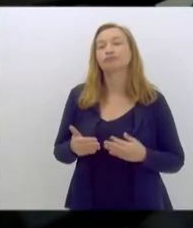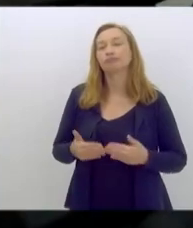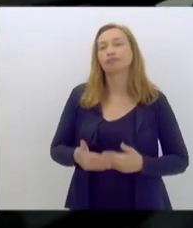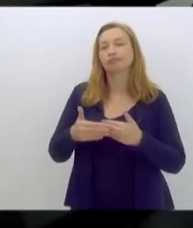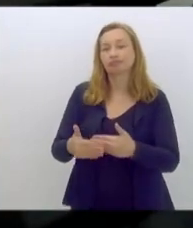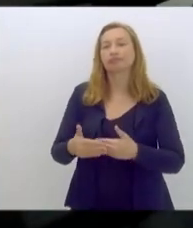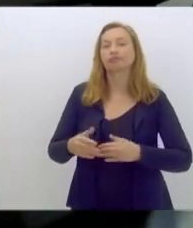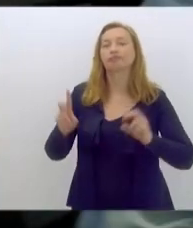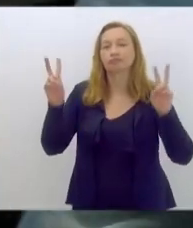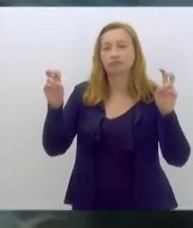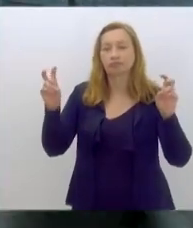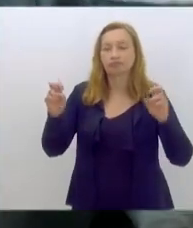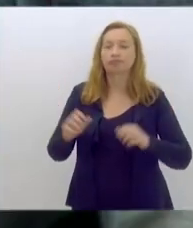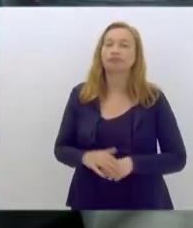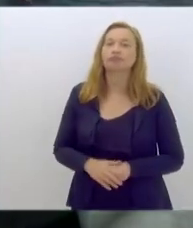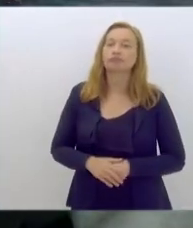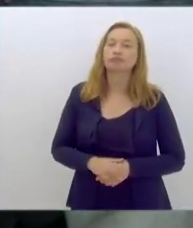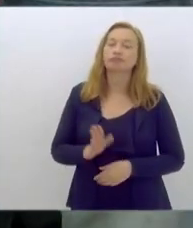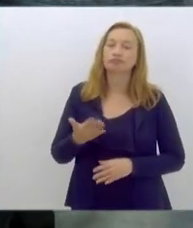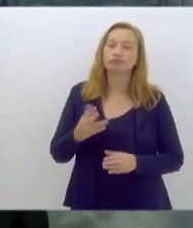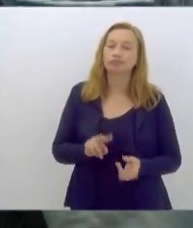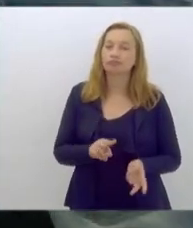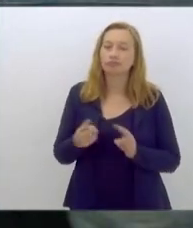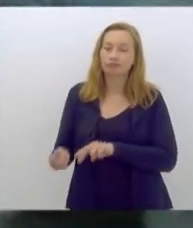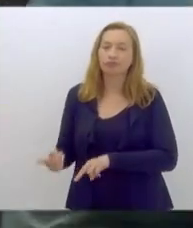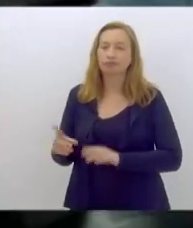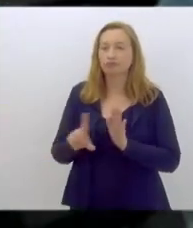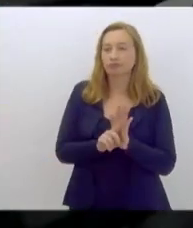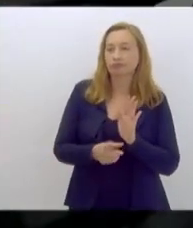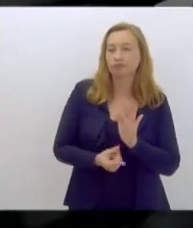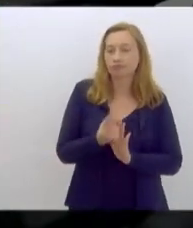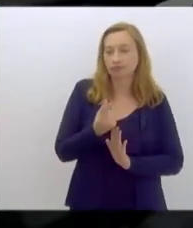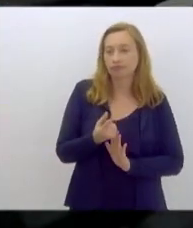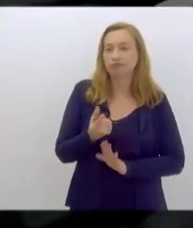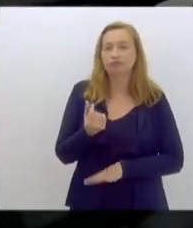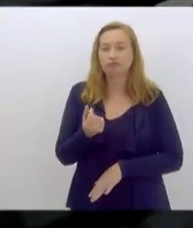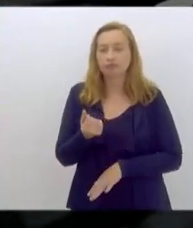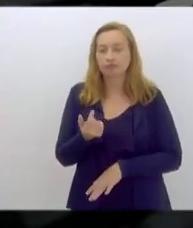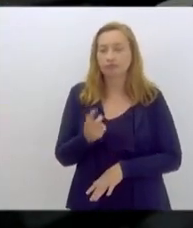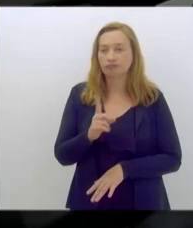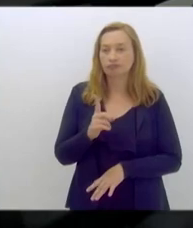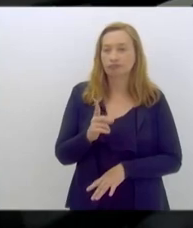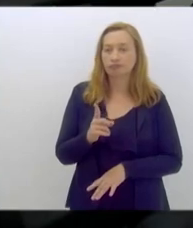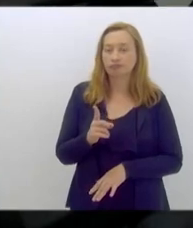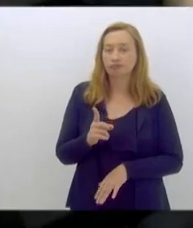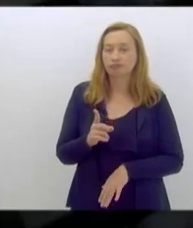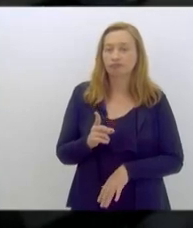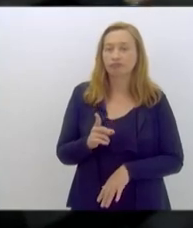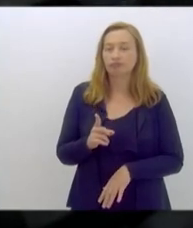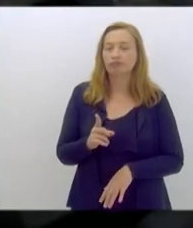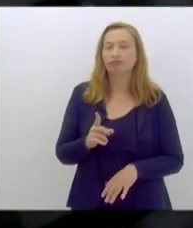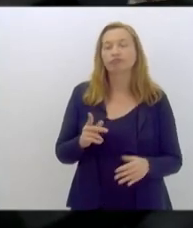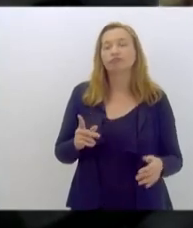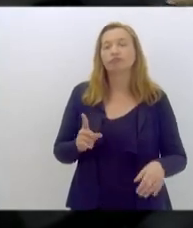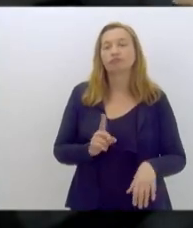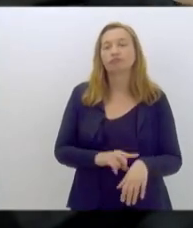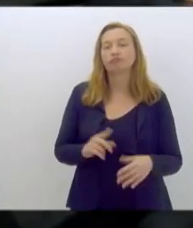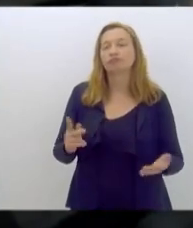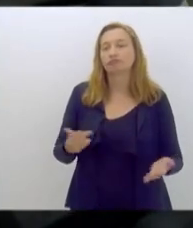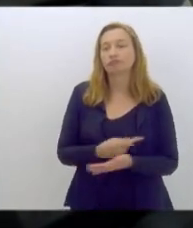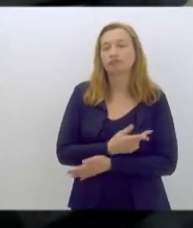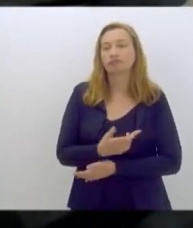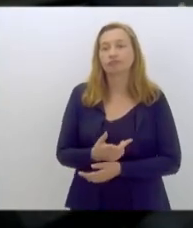avançar um pouco com isso é claro que o que a gente tinha mandado na LDO era um valor que a gente não computava naquela altura o que iria acontecer e